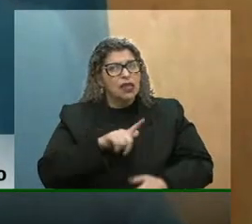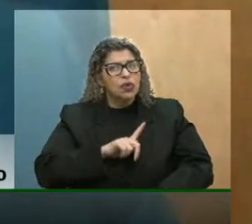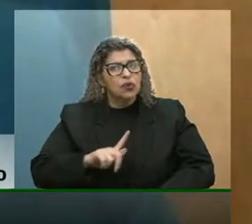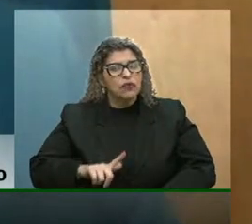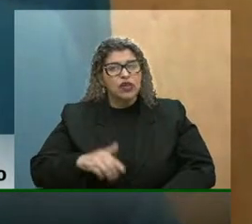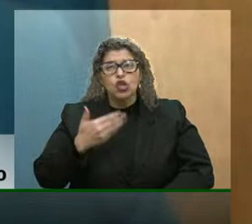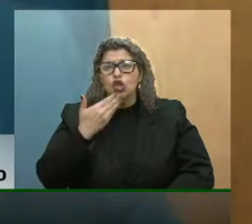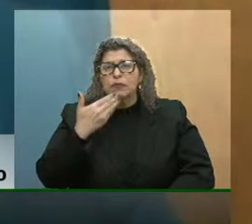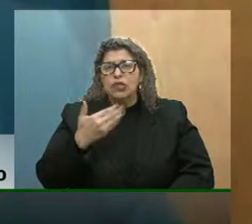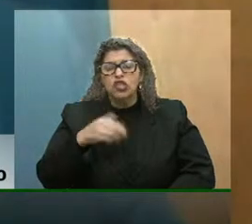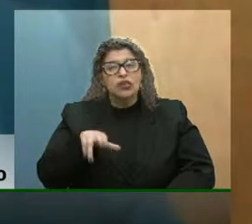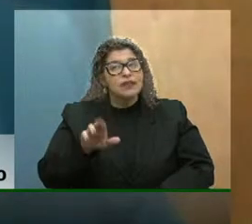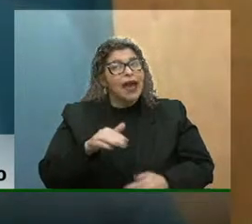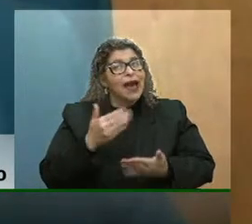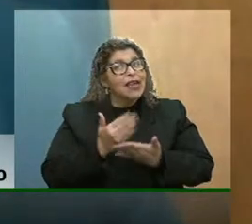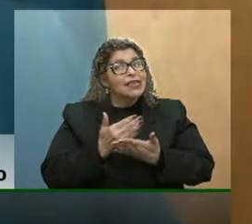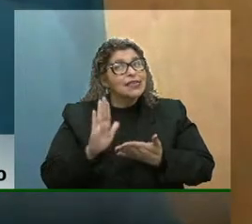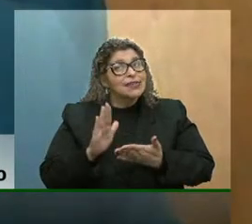a isenção,